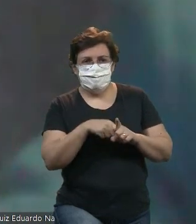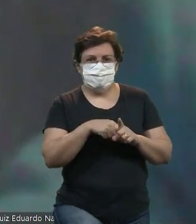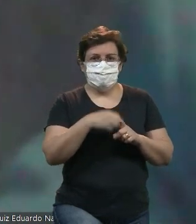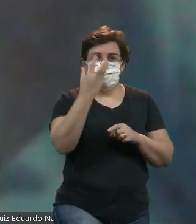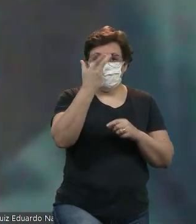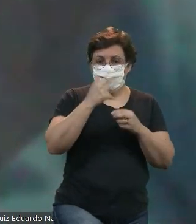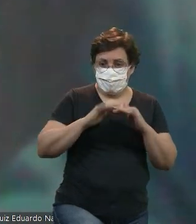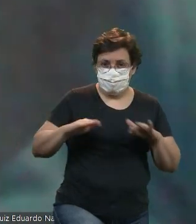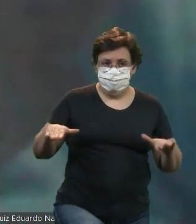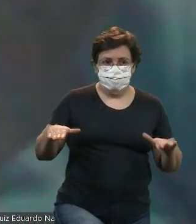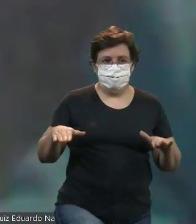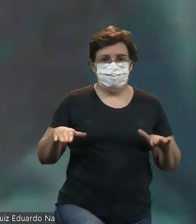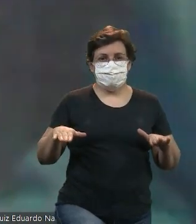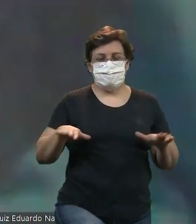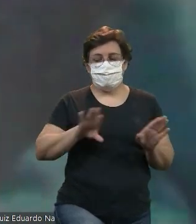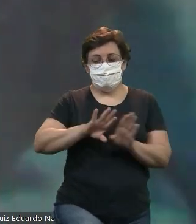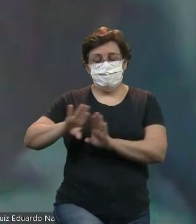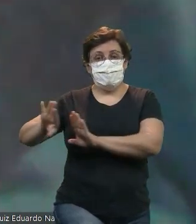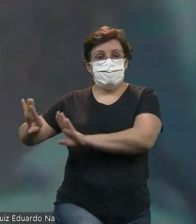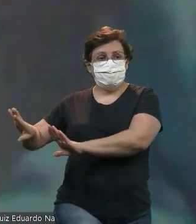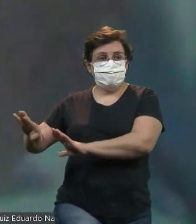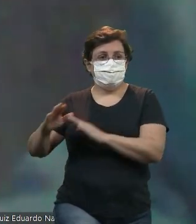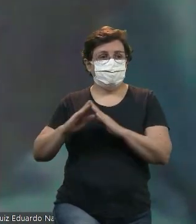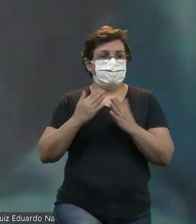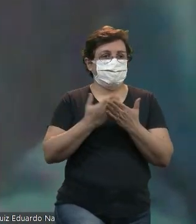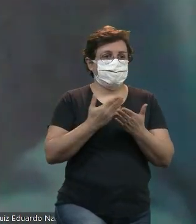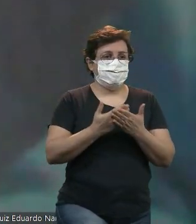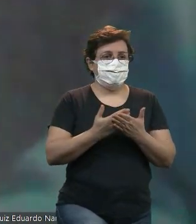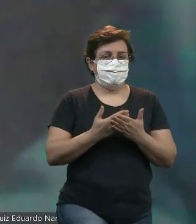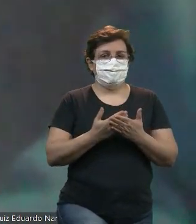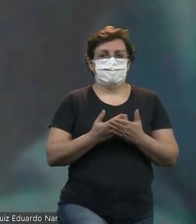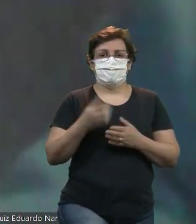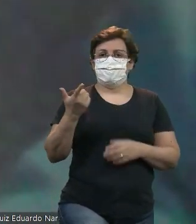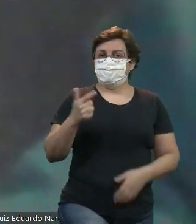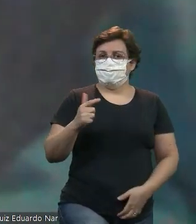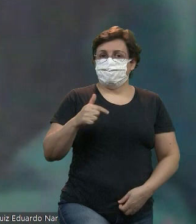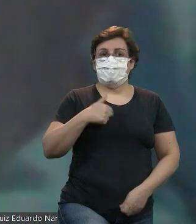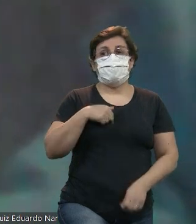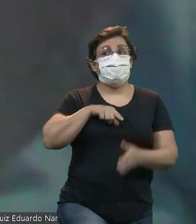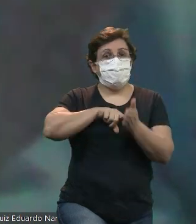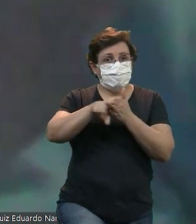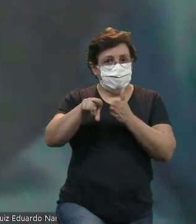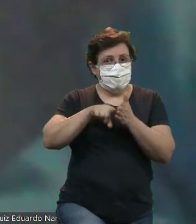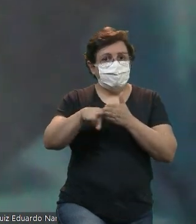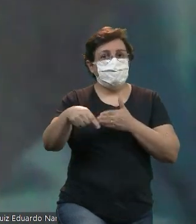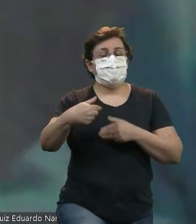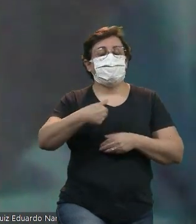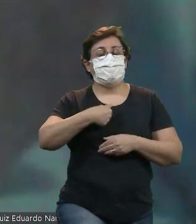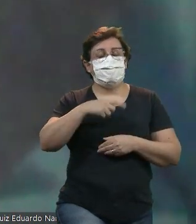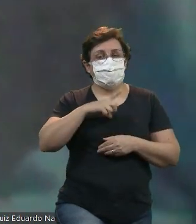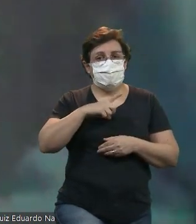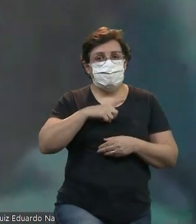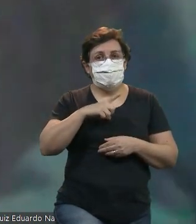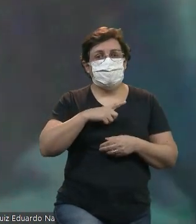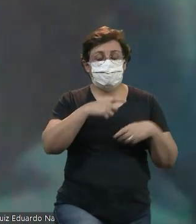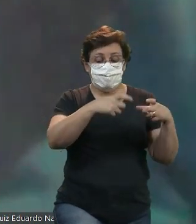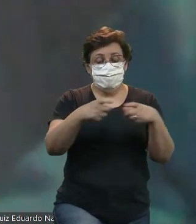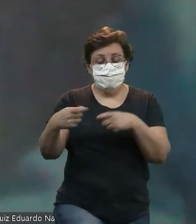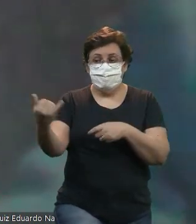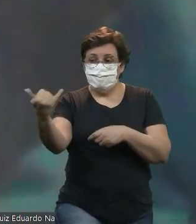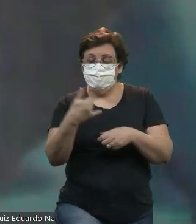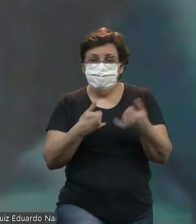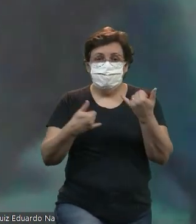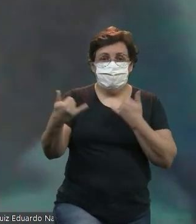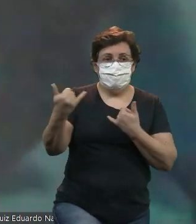crianças fora da escola. Não há, eu consultei, eu tenho as fontes que me informam, não